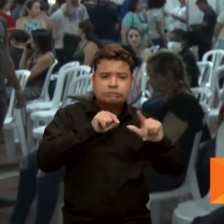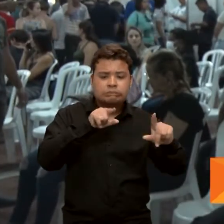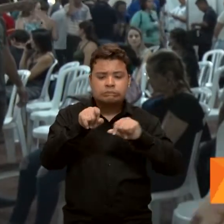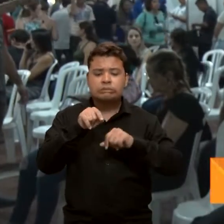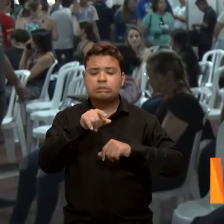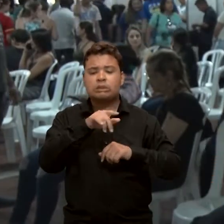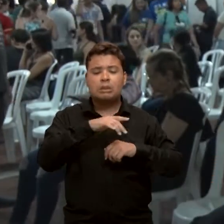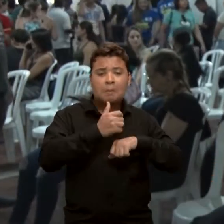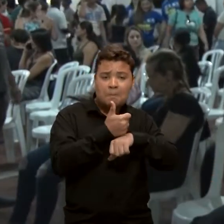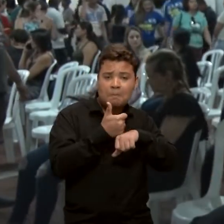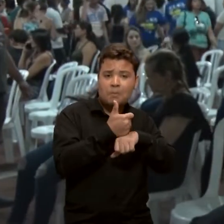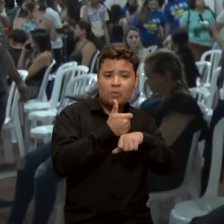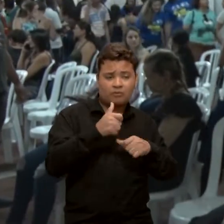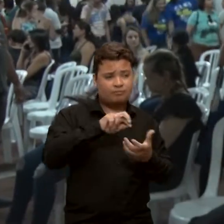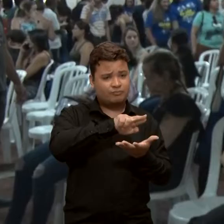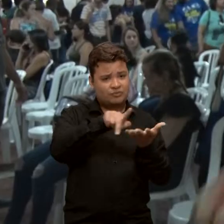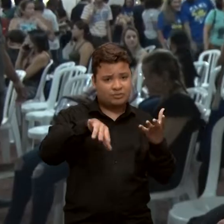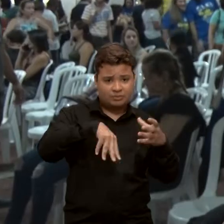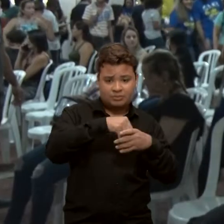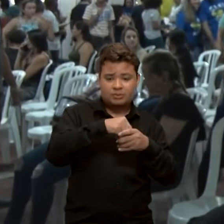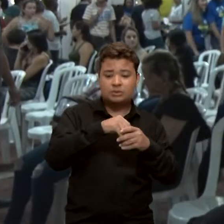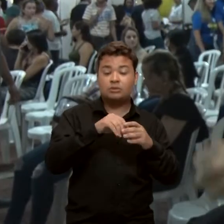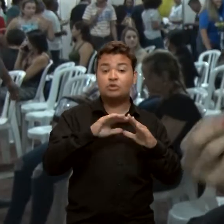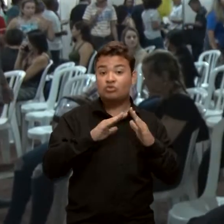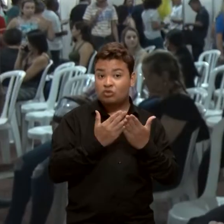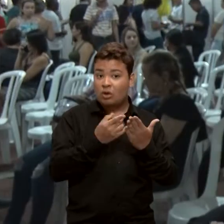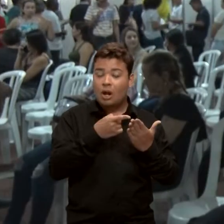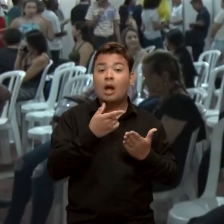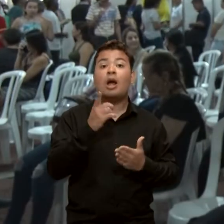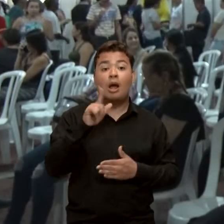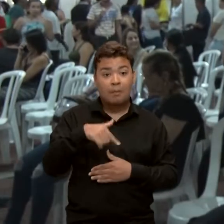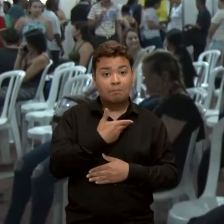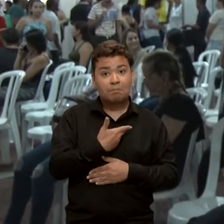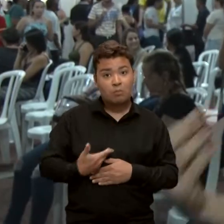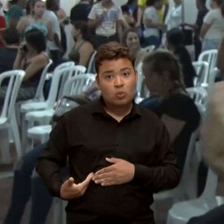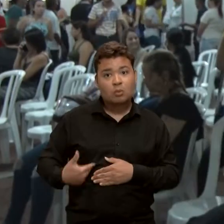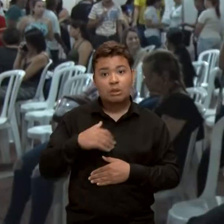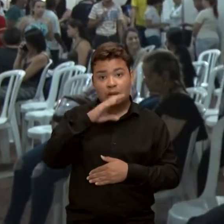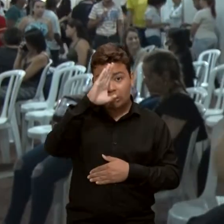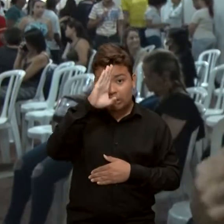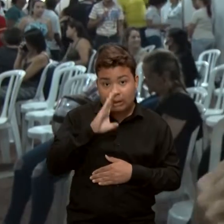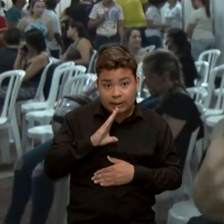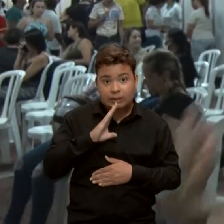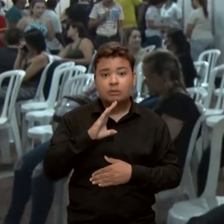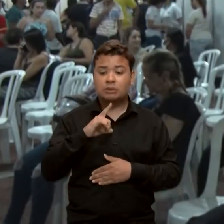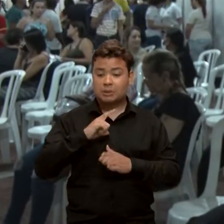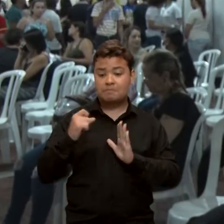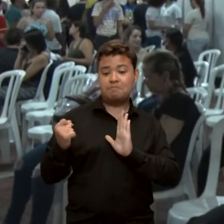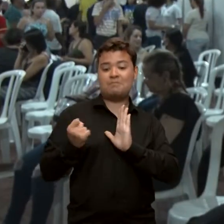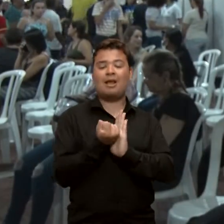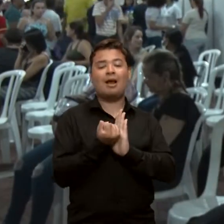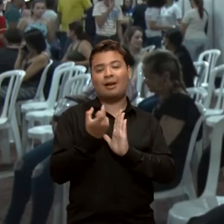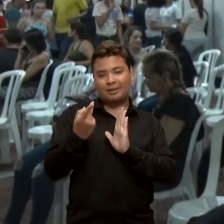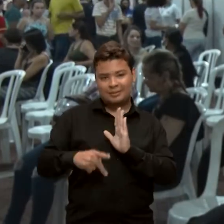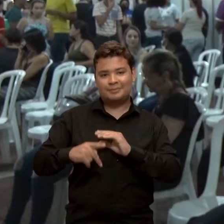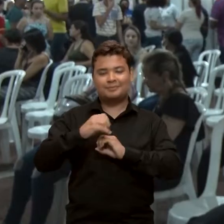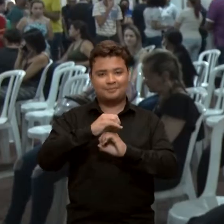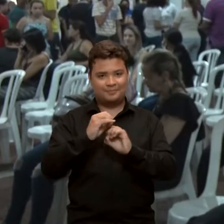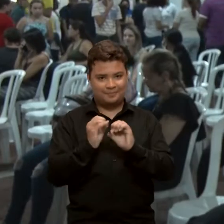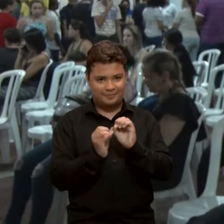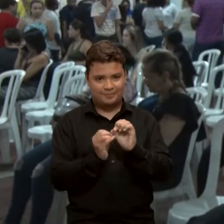profissionalização que nós temos dentro das escolas, que é uma escola pública, gratuita, né, e com a nossa marca, né, o UFG, né? Então,